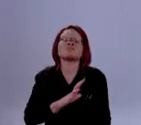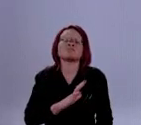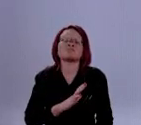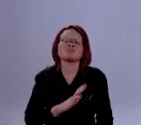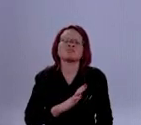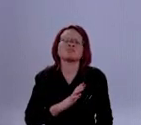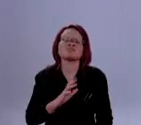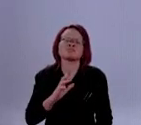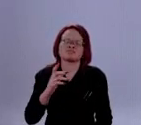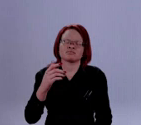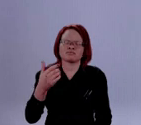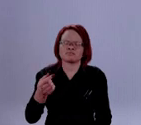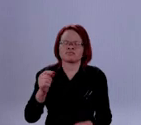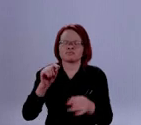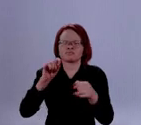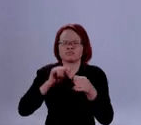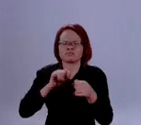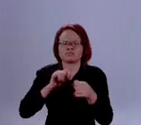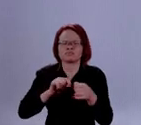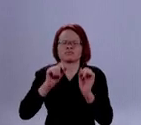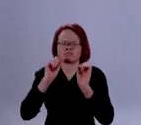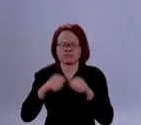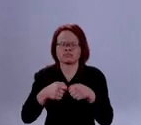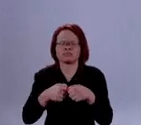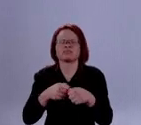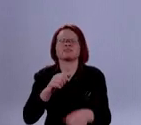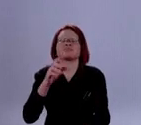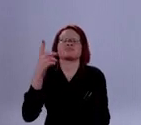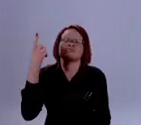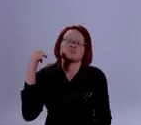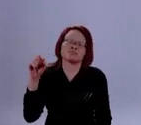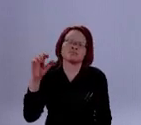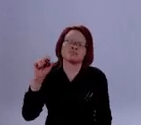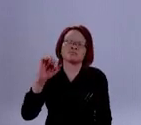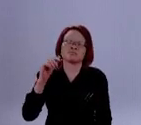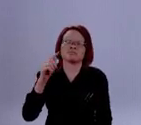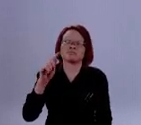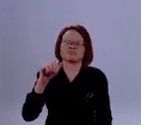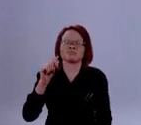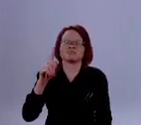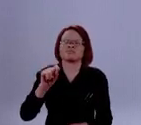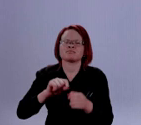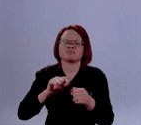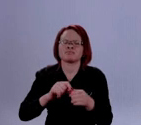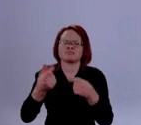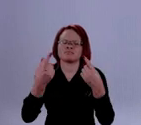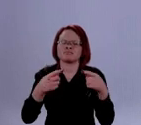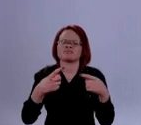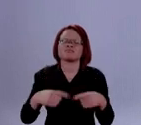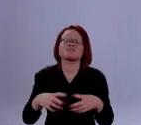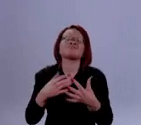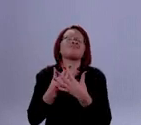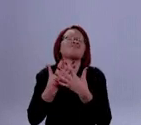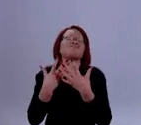é que fica e fez sim ontem a chuva fez várias